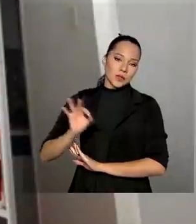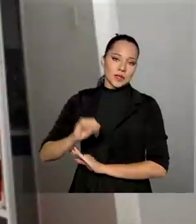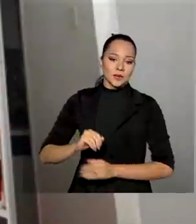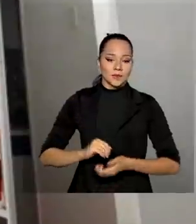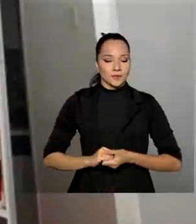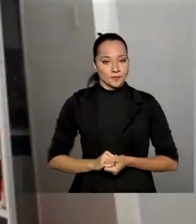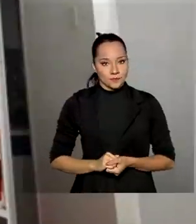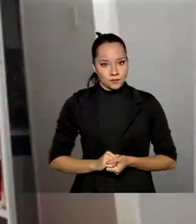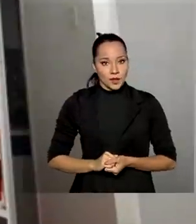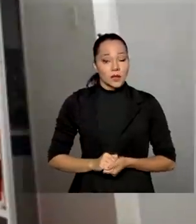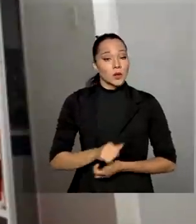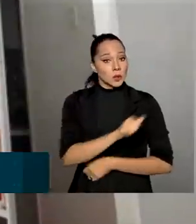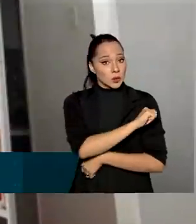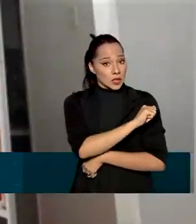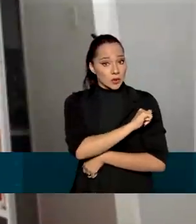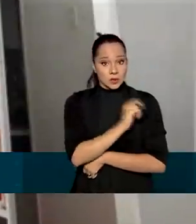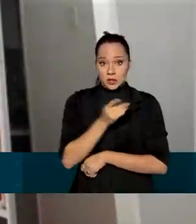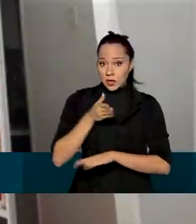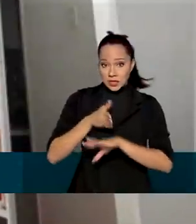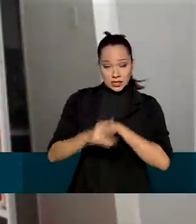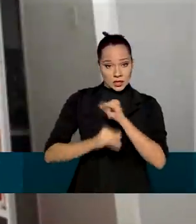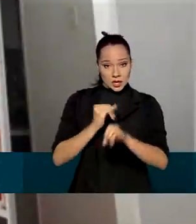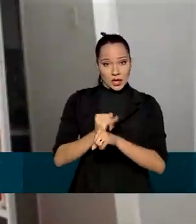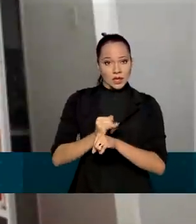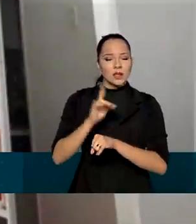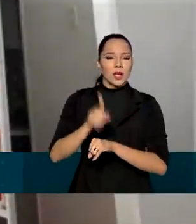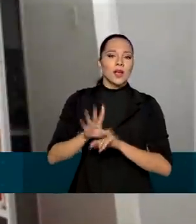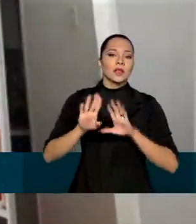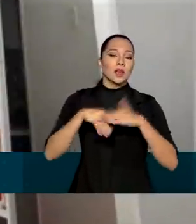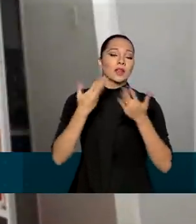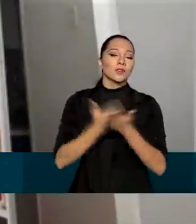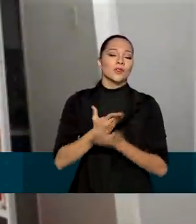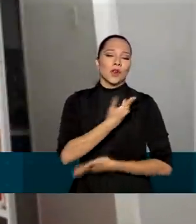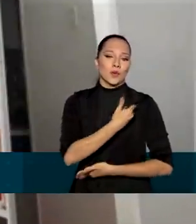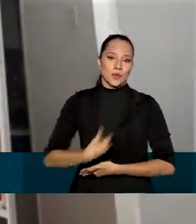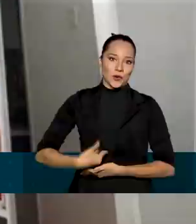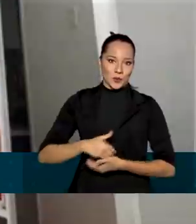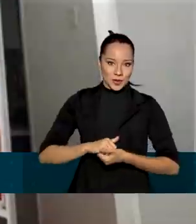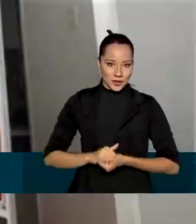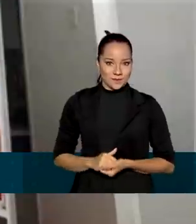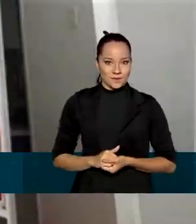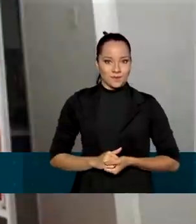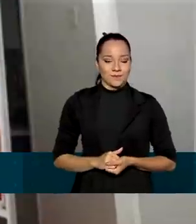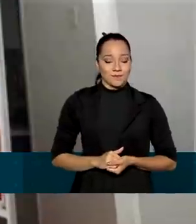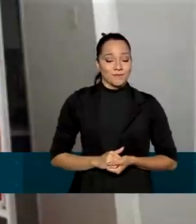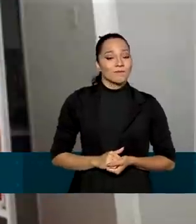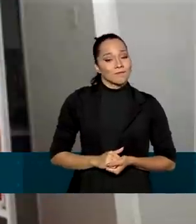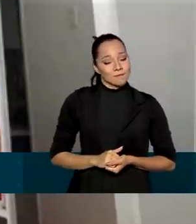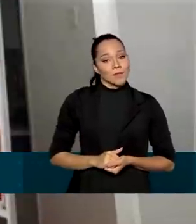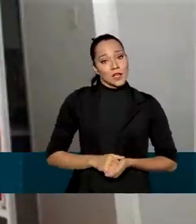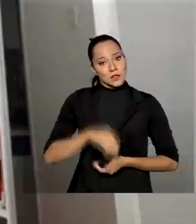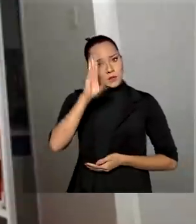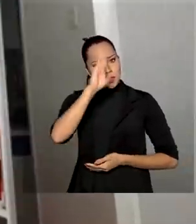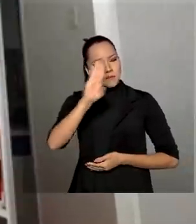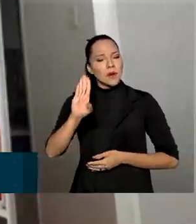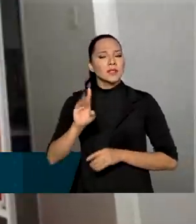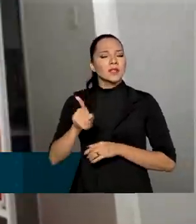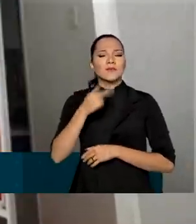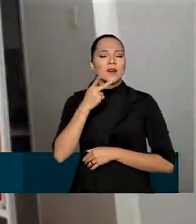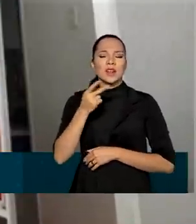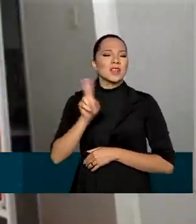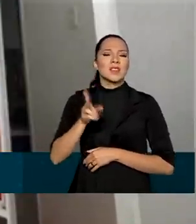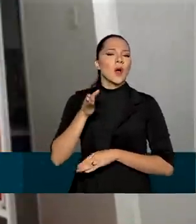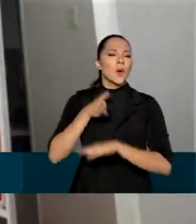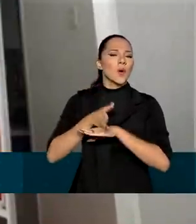cento dos Estudantes que não acessar a internet A grande maioria da rede pública de ensino e os principais motivos